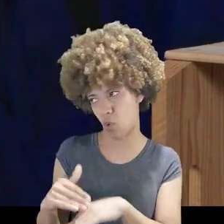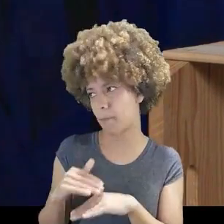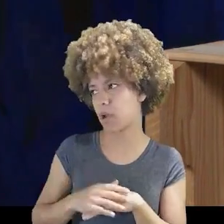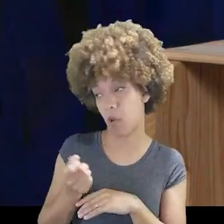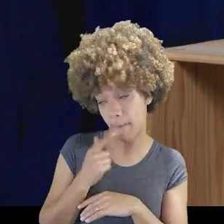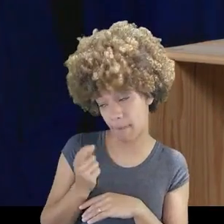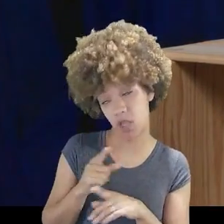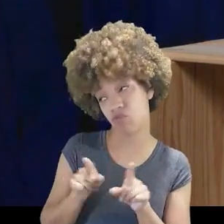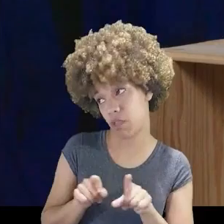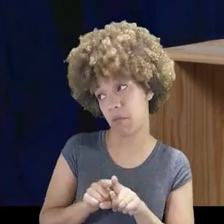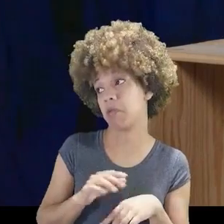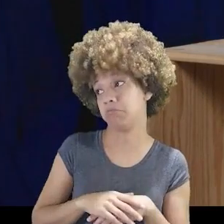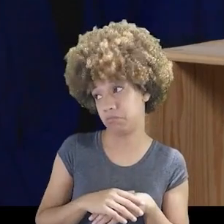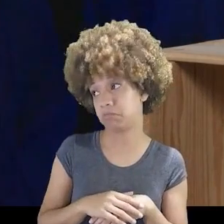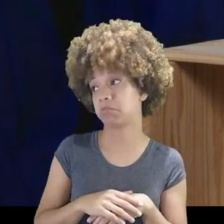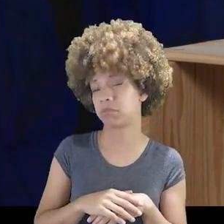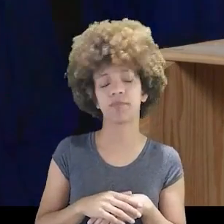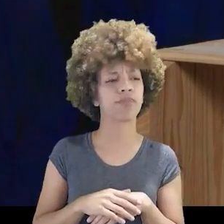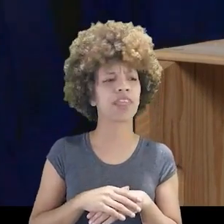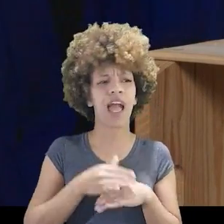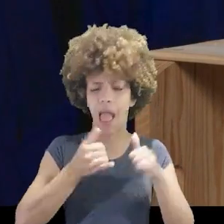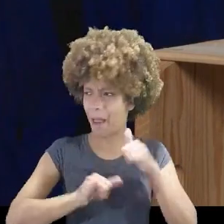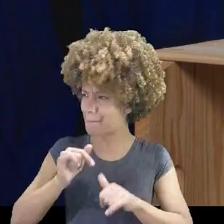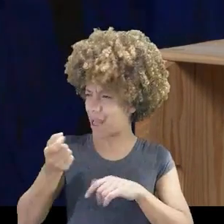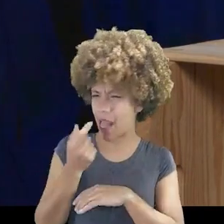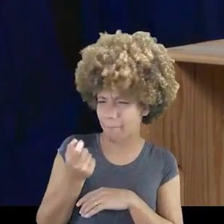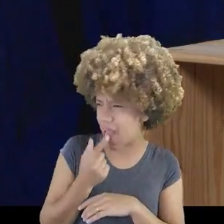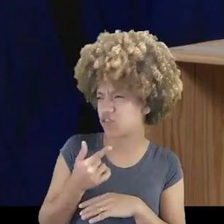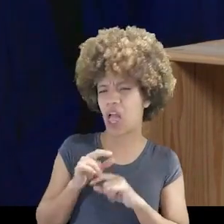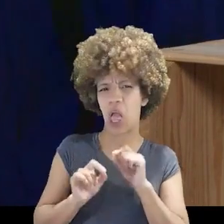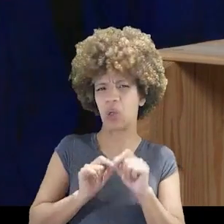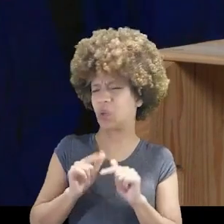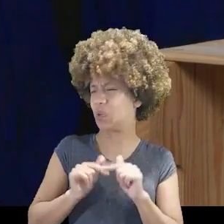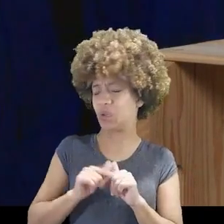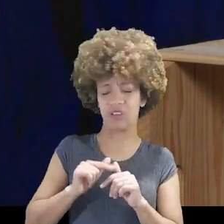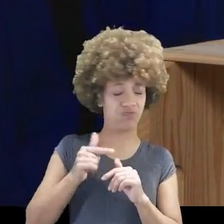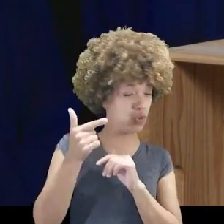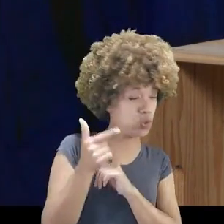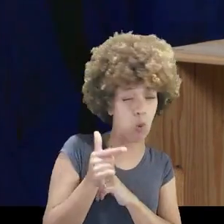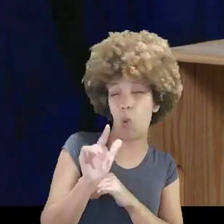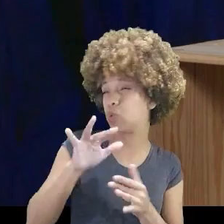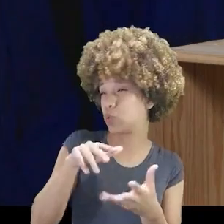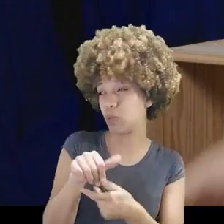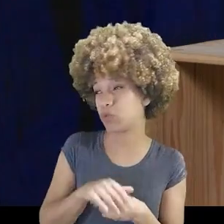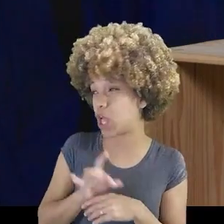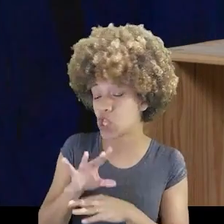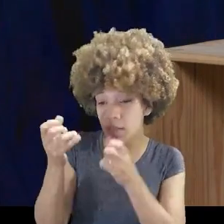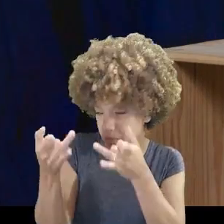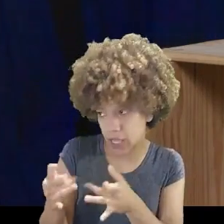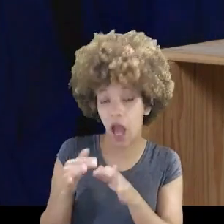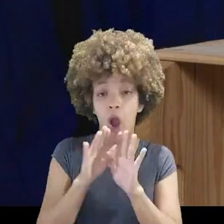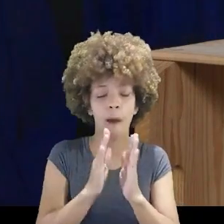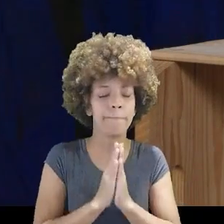né ela que fabrica o remédio que nunca molha é coisa do outro mundo Basta